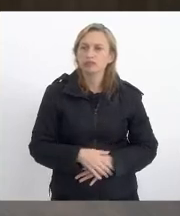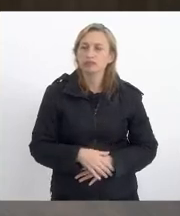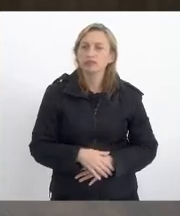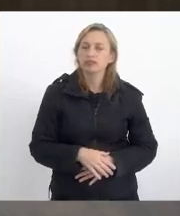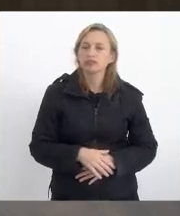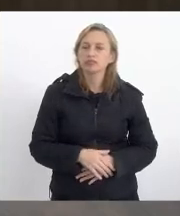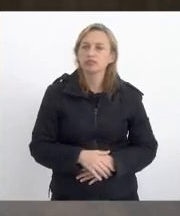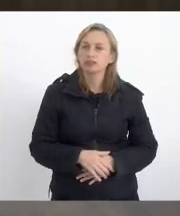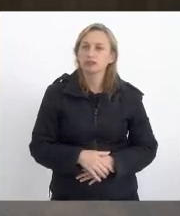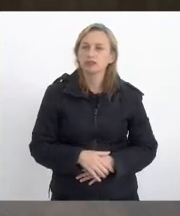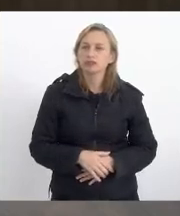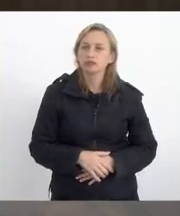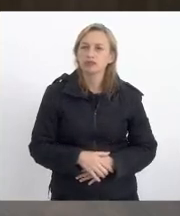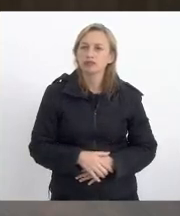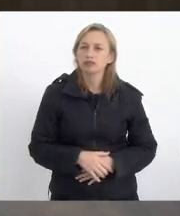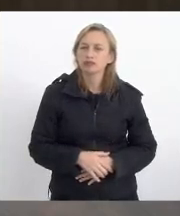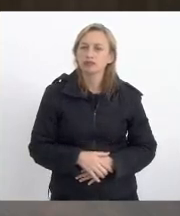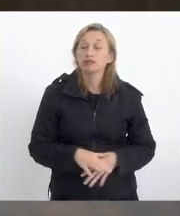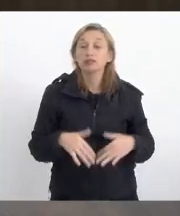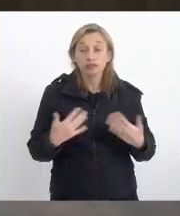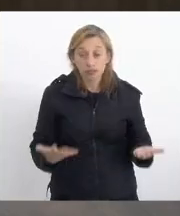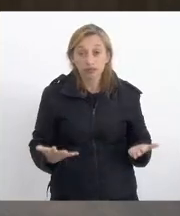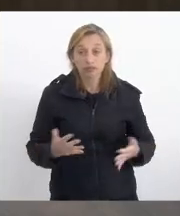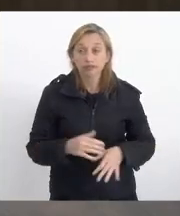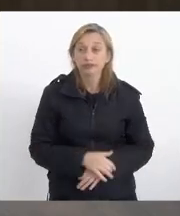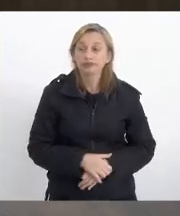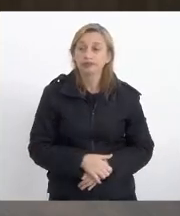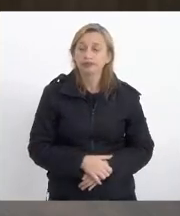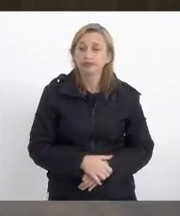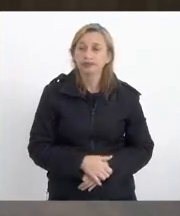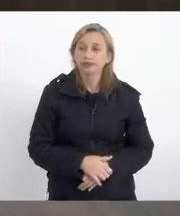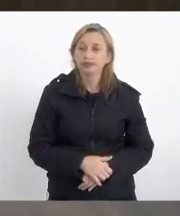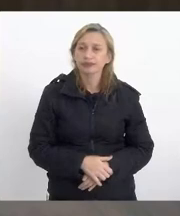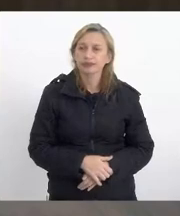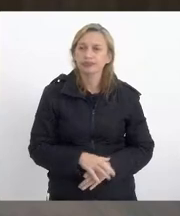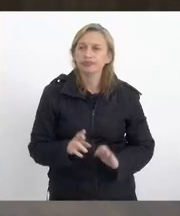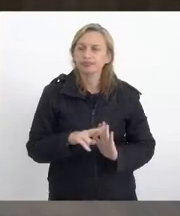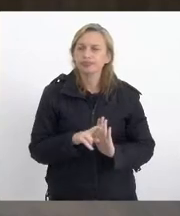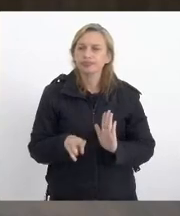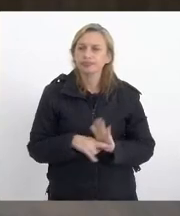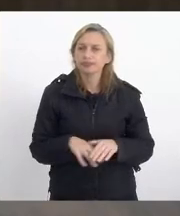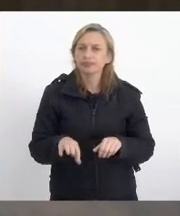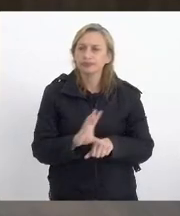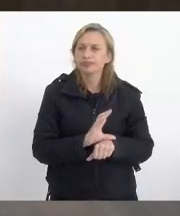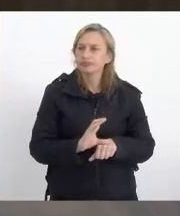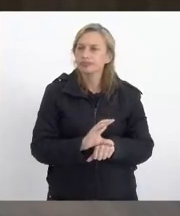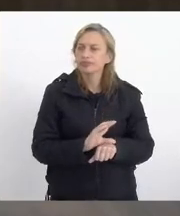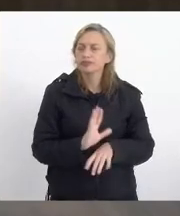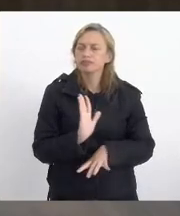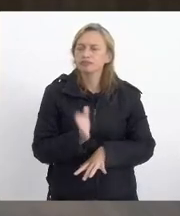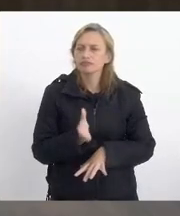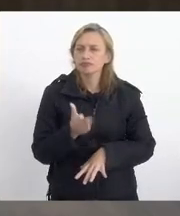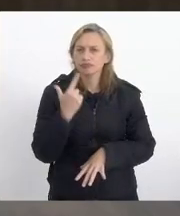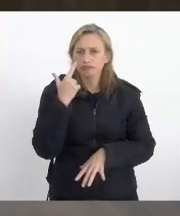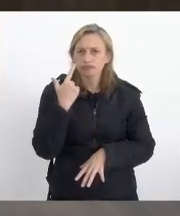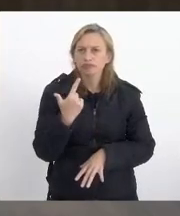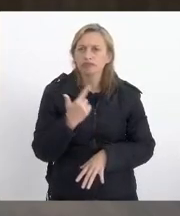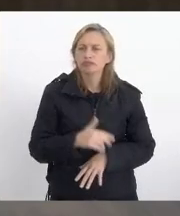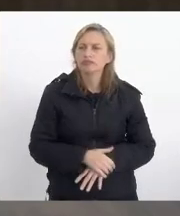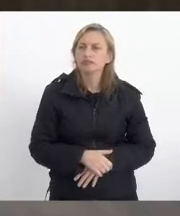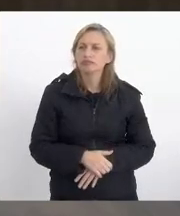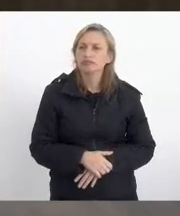julgada. Né? Então, a norma constitucional ela já prevê